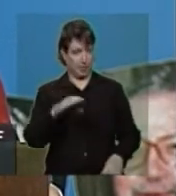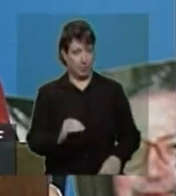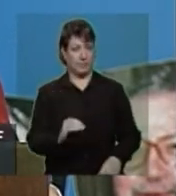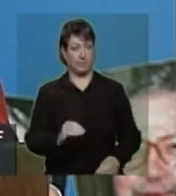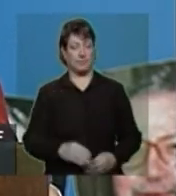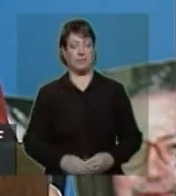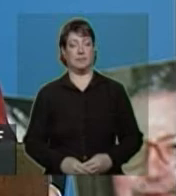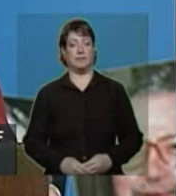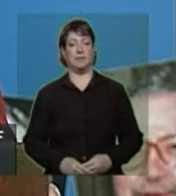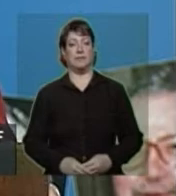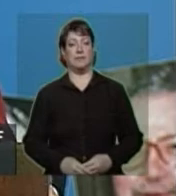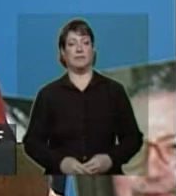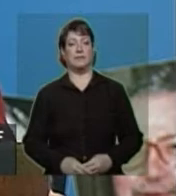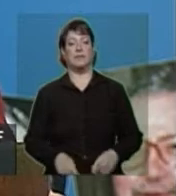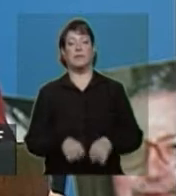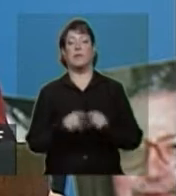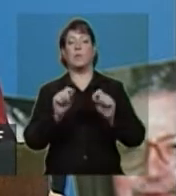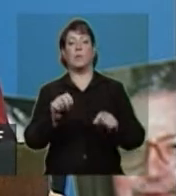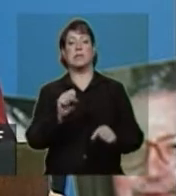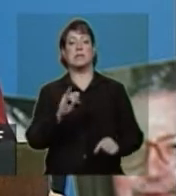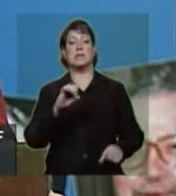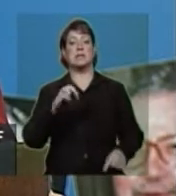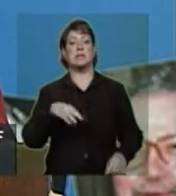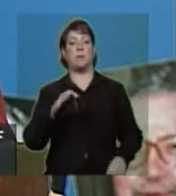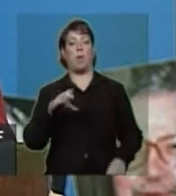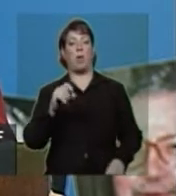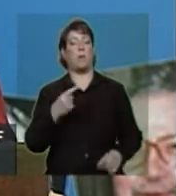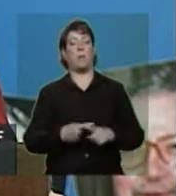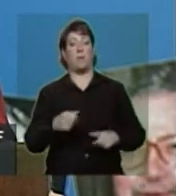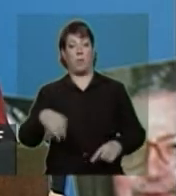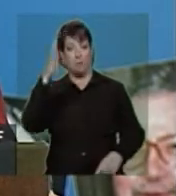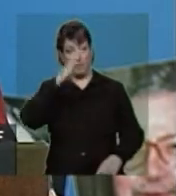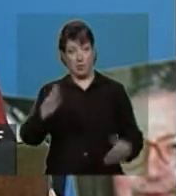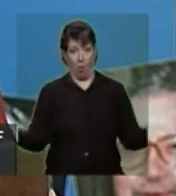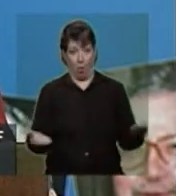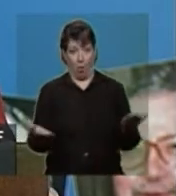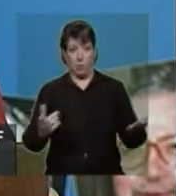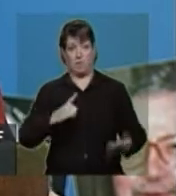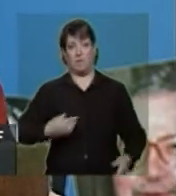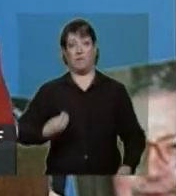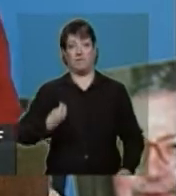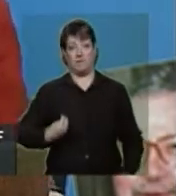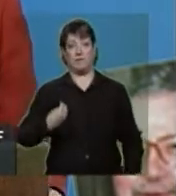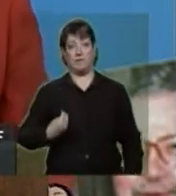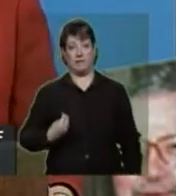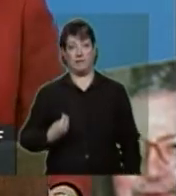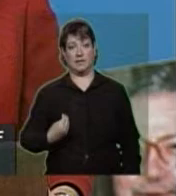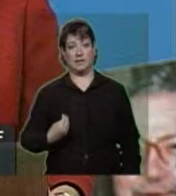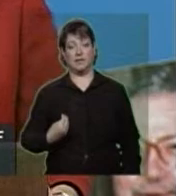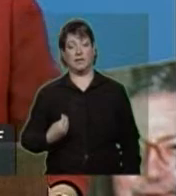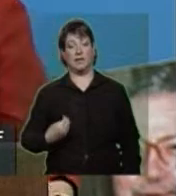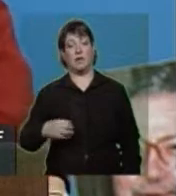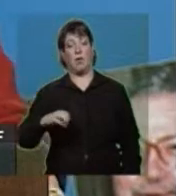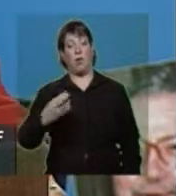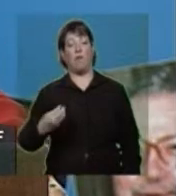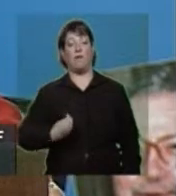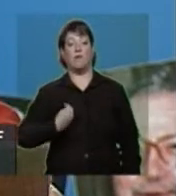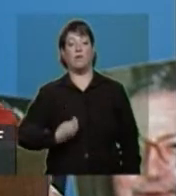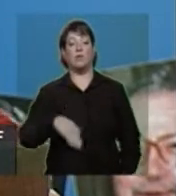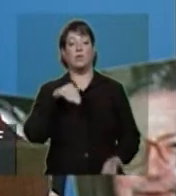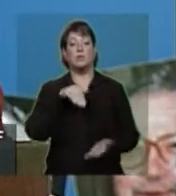E simbólica porque o Brasil vive hoje, ou vive nos últimos